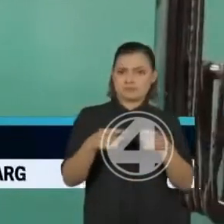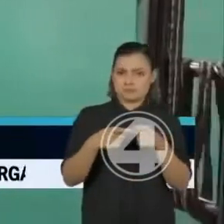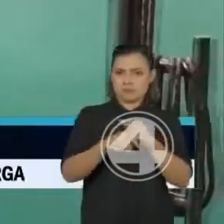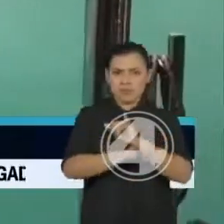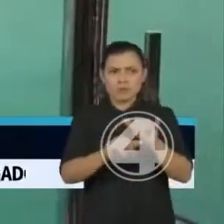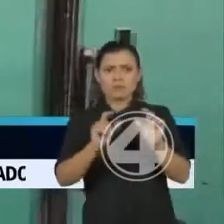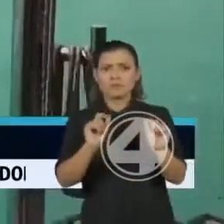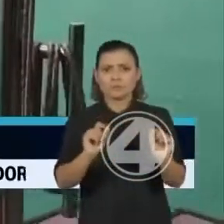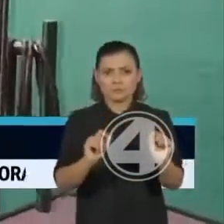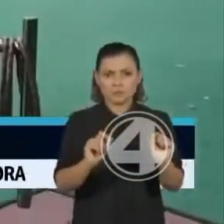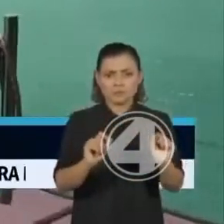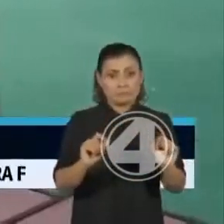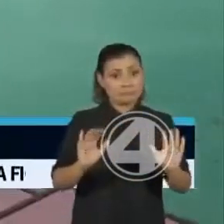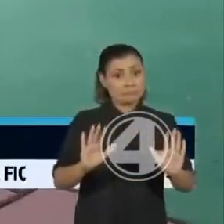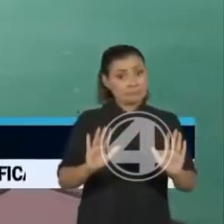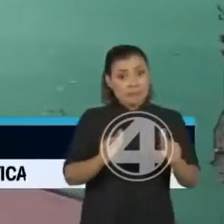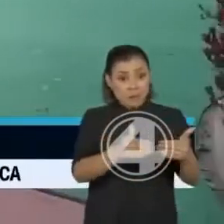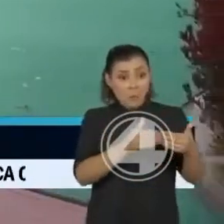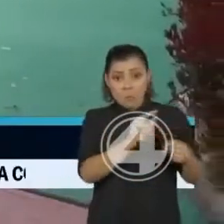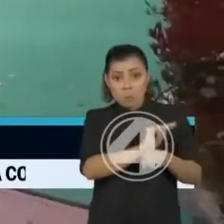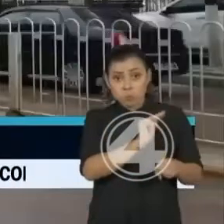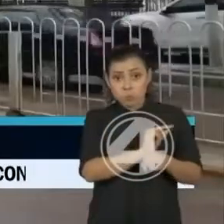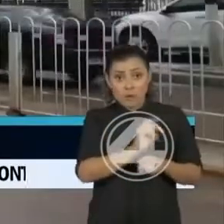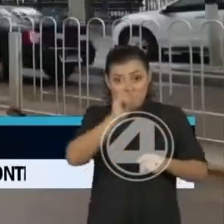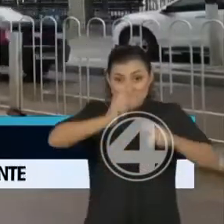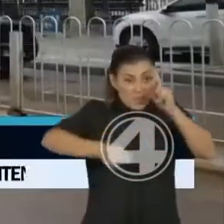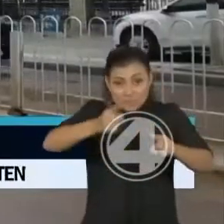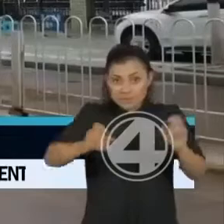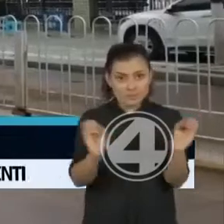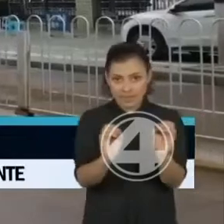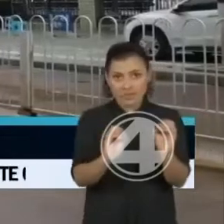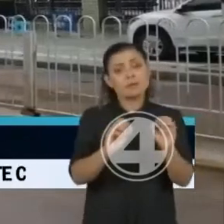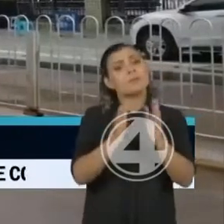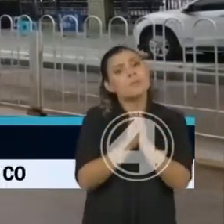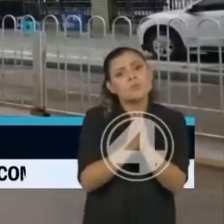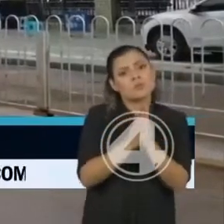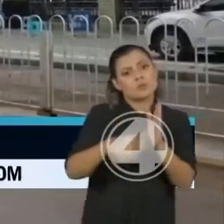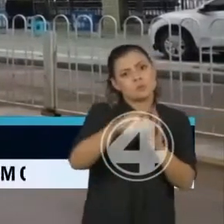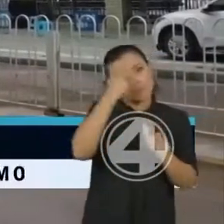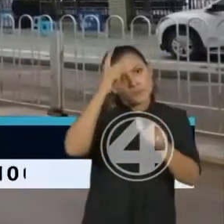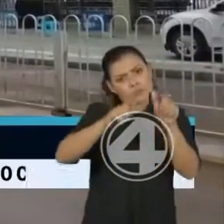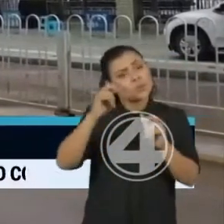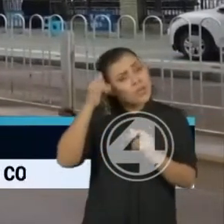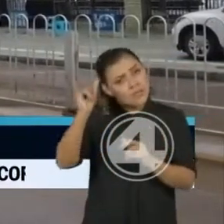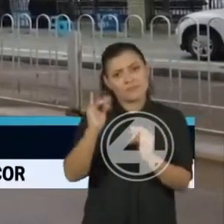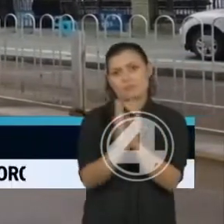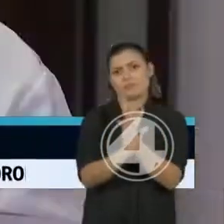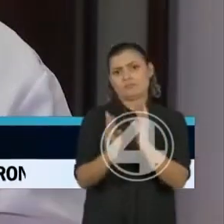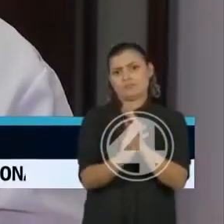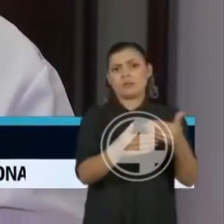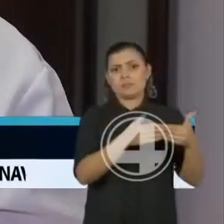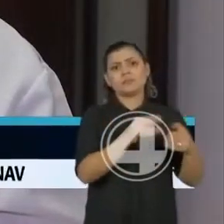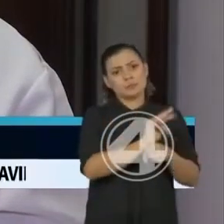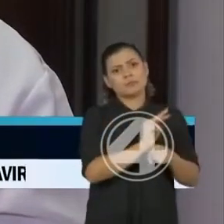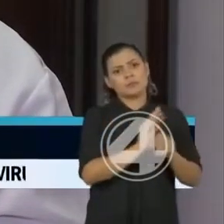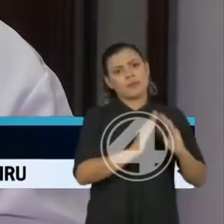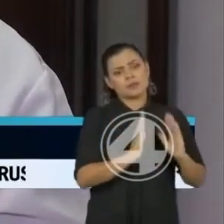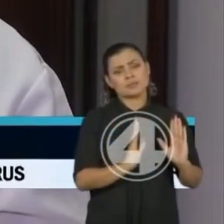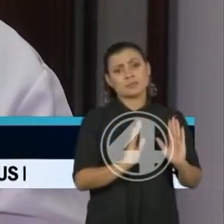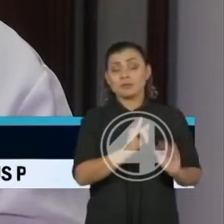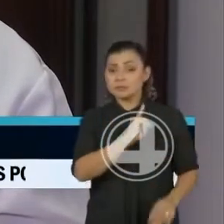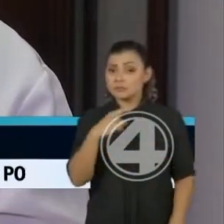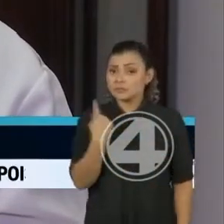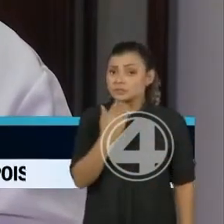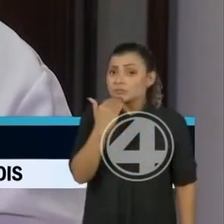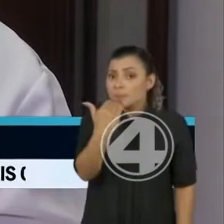na medida do possível mesmo sem a quarentena decretada as pessoas devem evitar que sair às ruas quando a gente